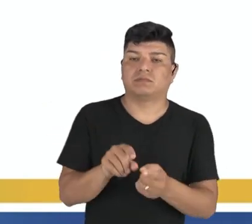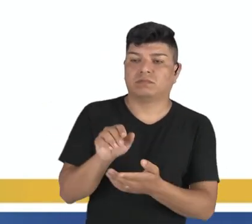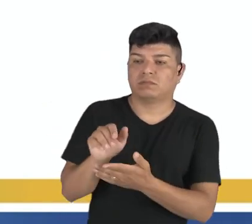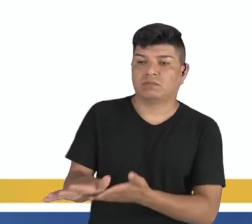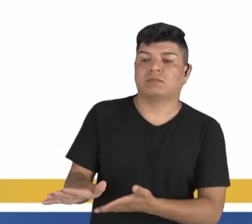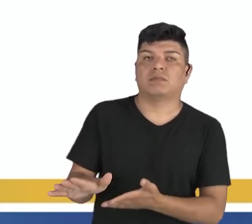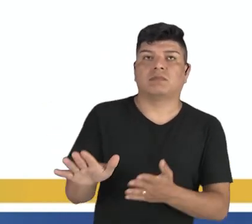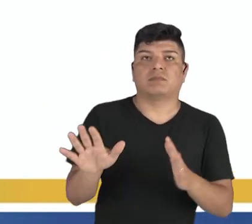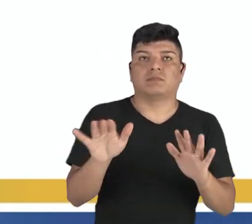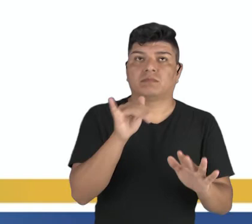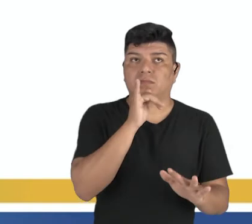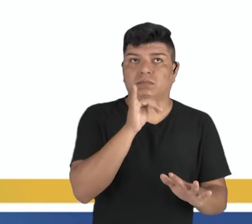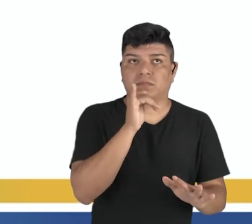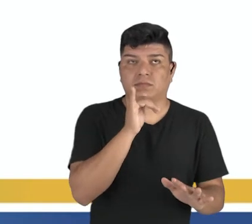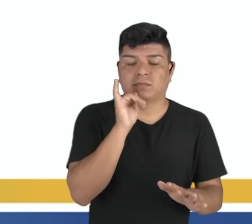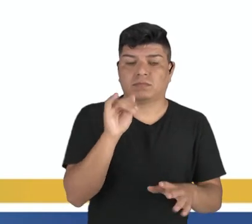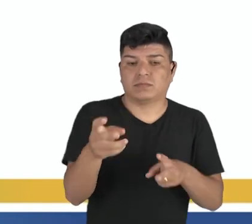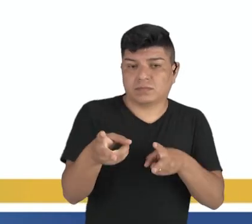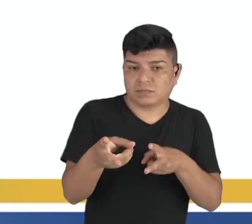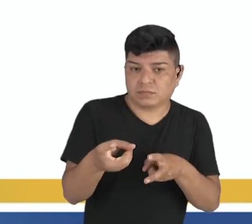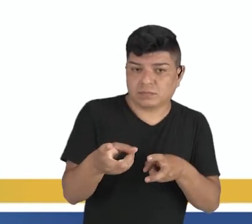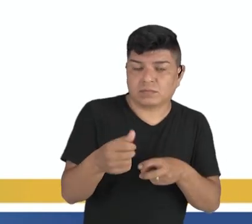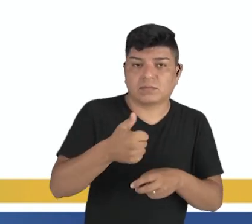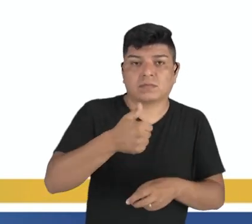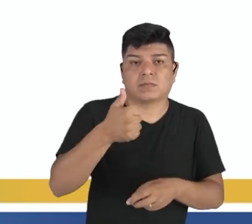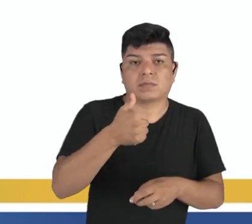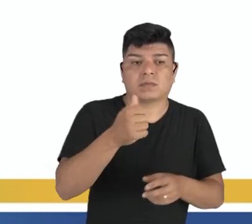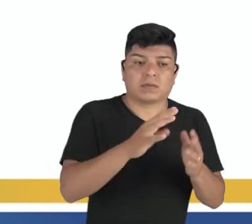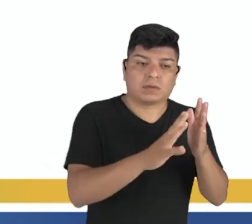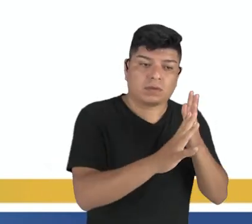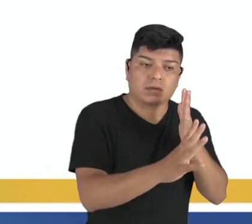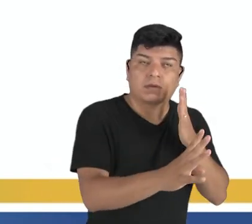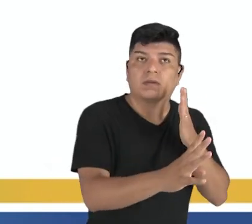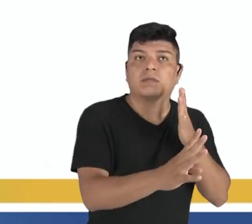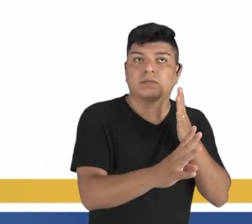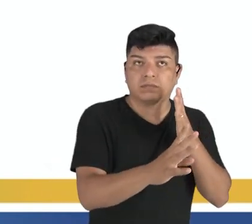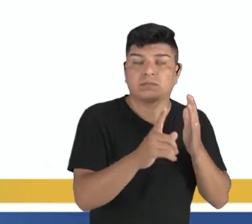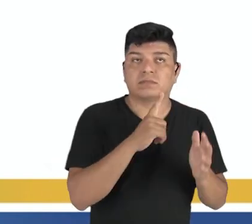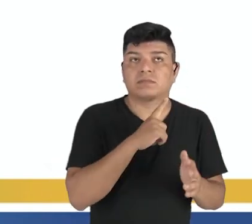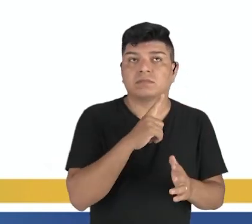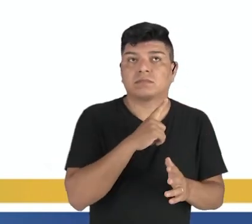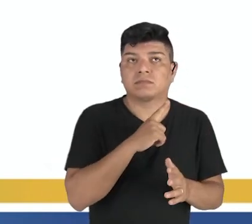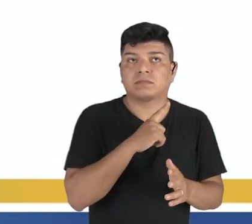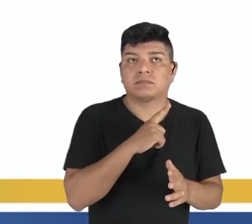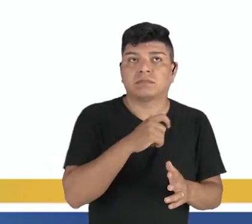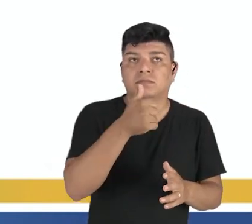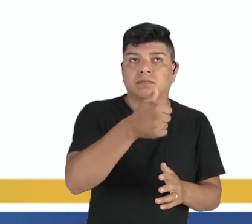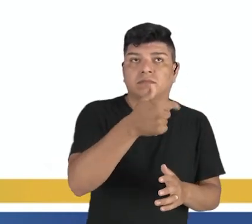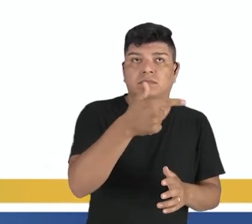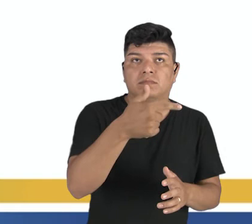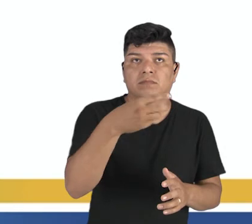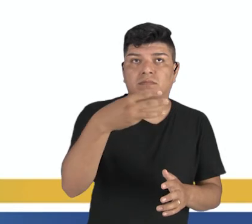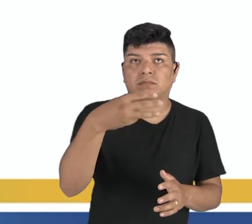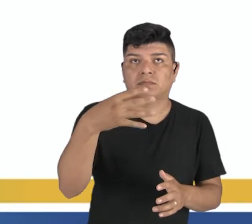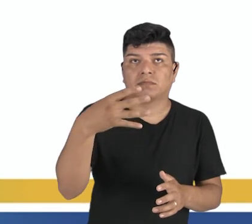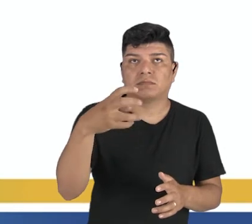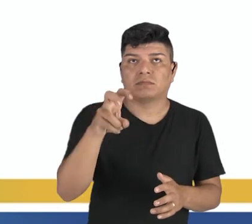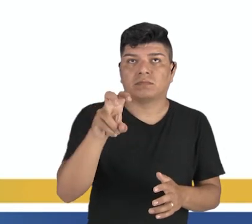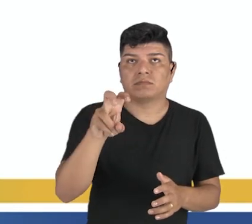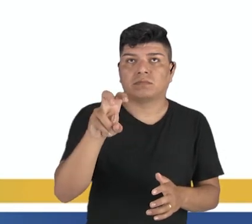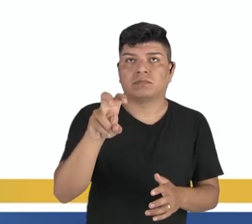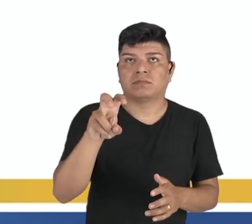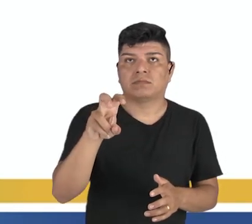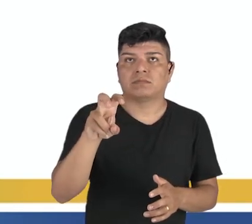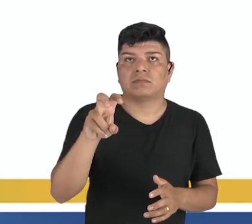expressões algébricas. Então, vocês vão perceber que na primeira linha dessa tabela nós temos as etapas 1, 2, 3, 4,